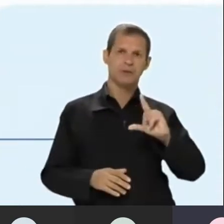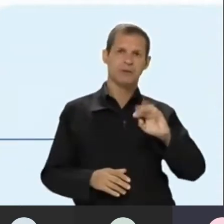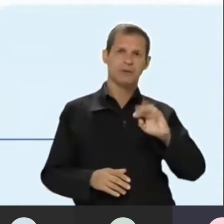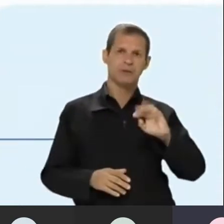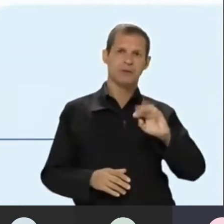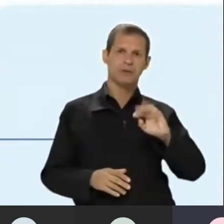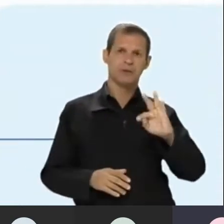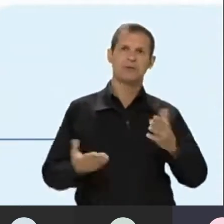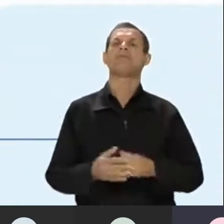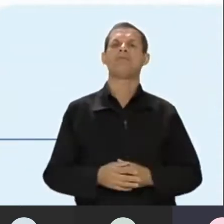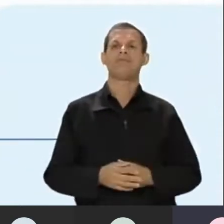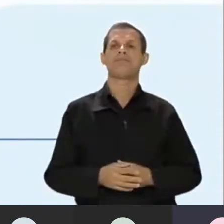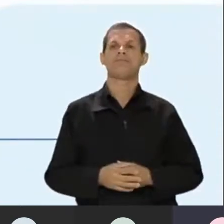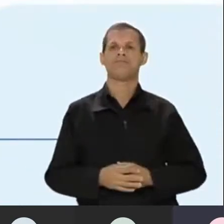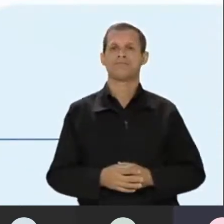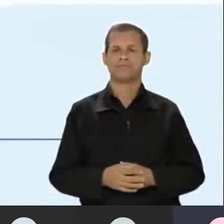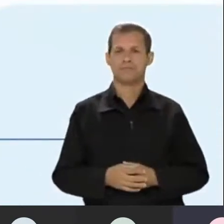bioclimáticas.